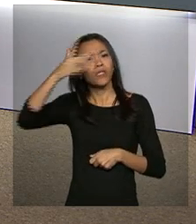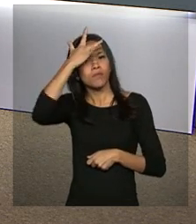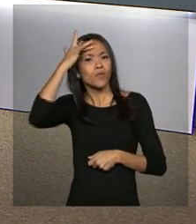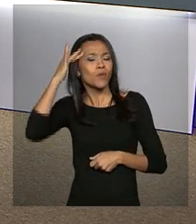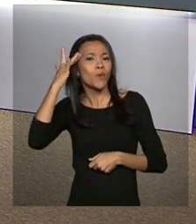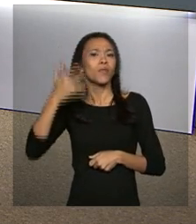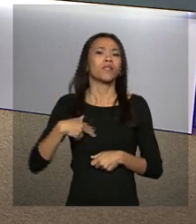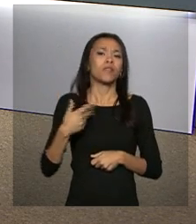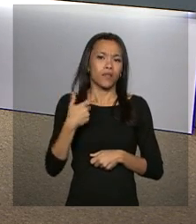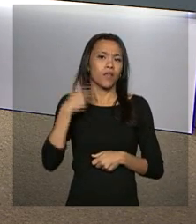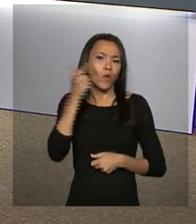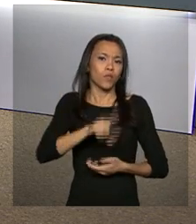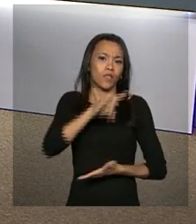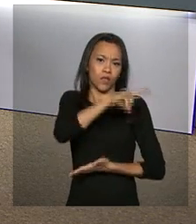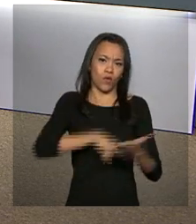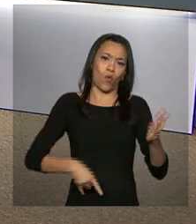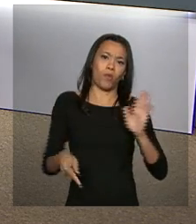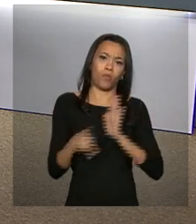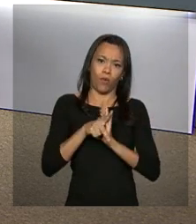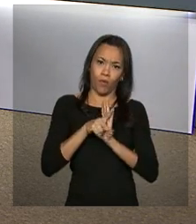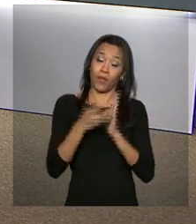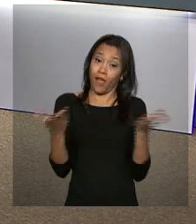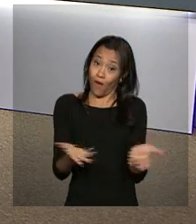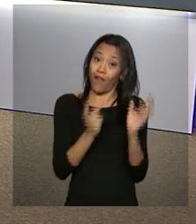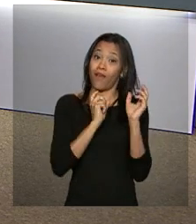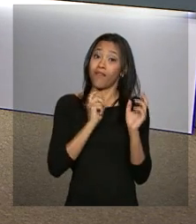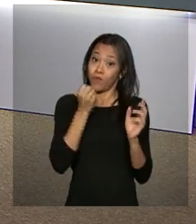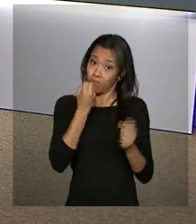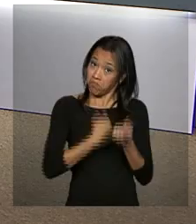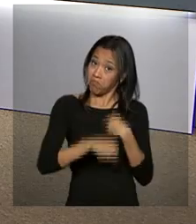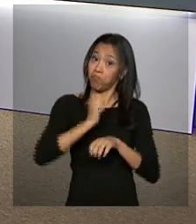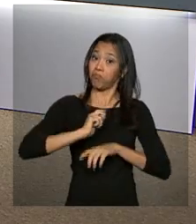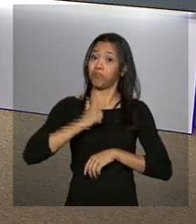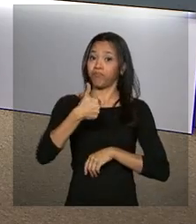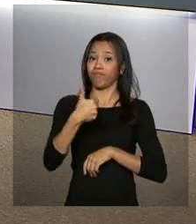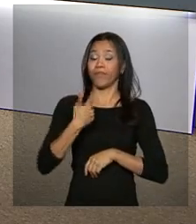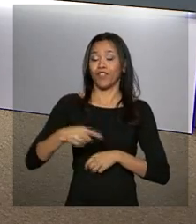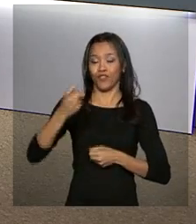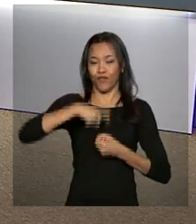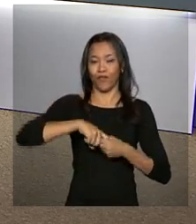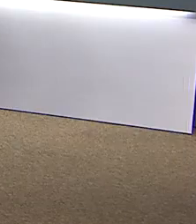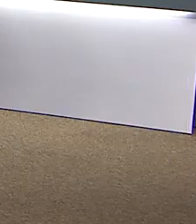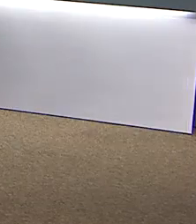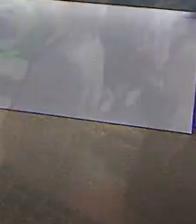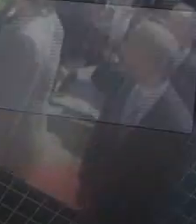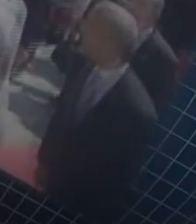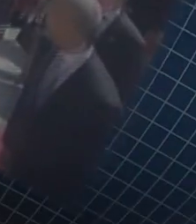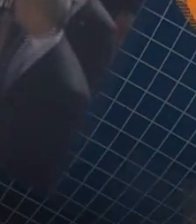legalizaram como pequenos empresários e estão vendo o negócio dar certo. A gente volta a seguir.